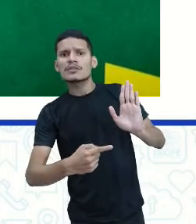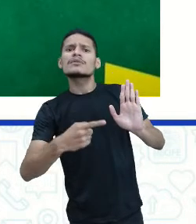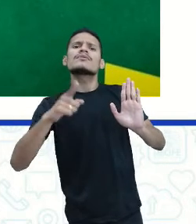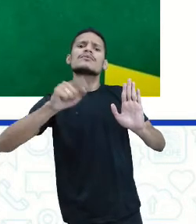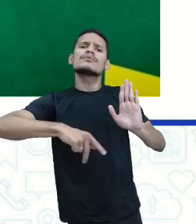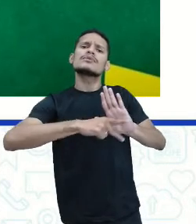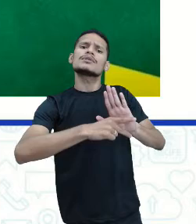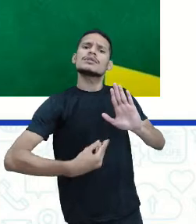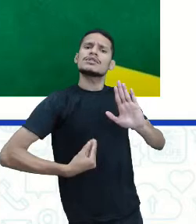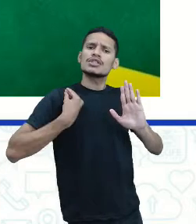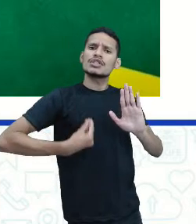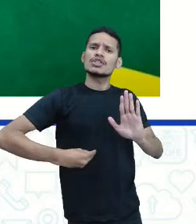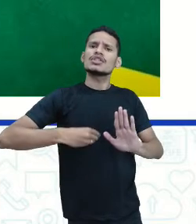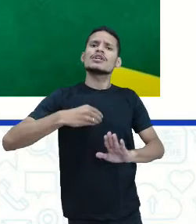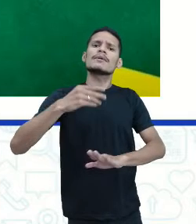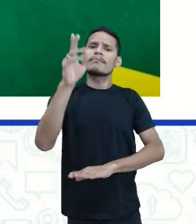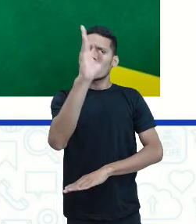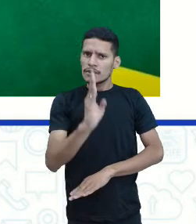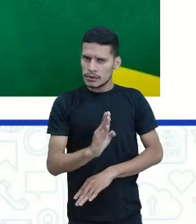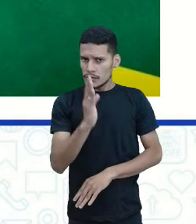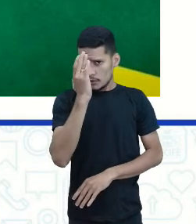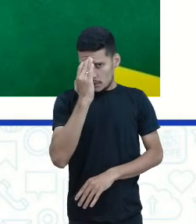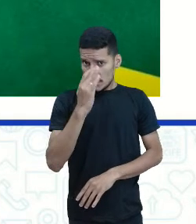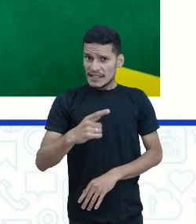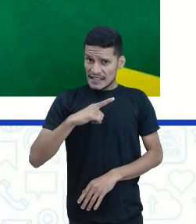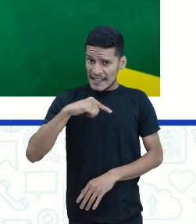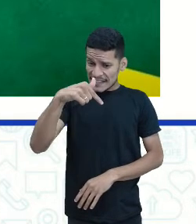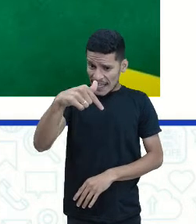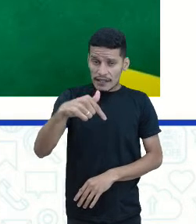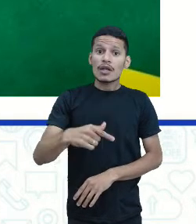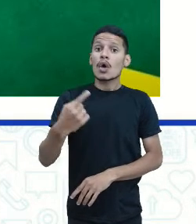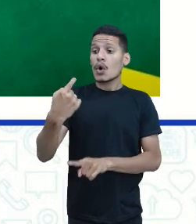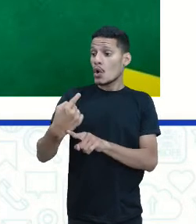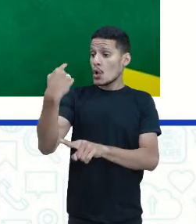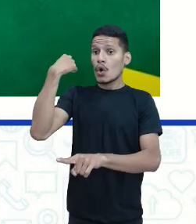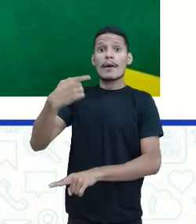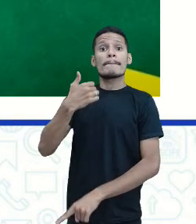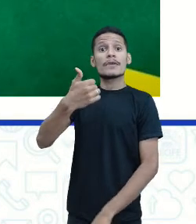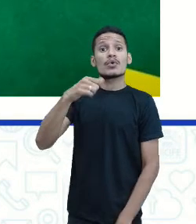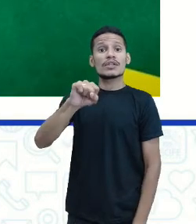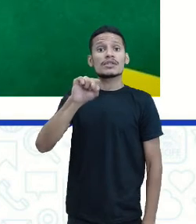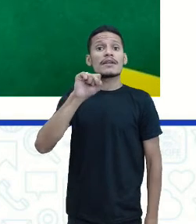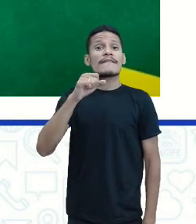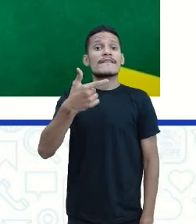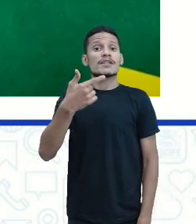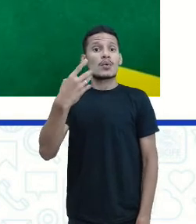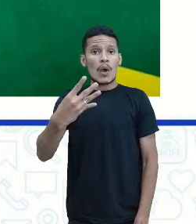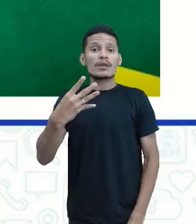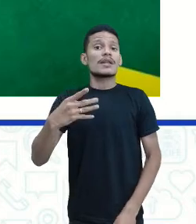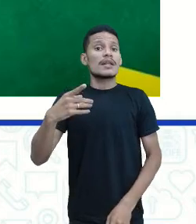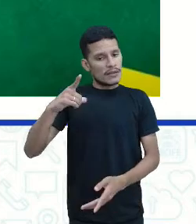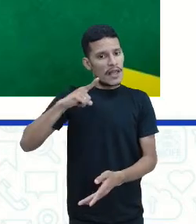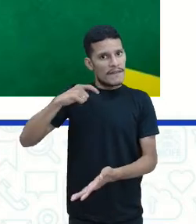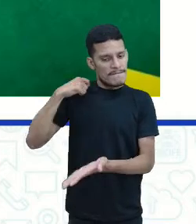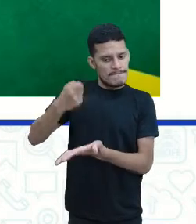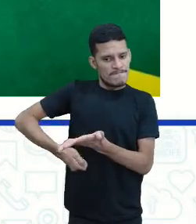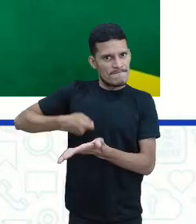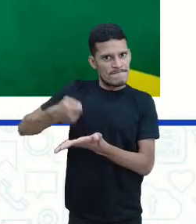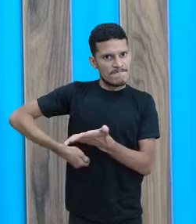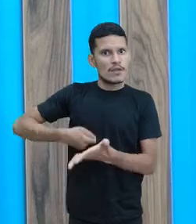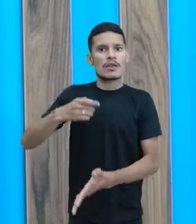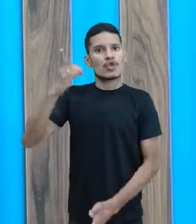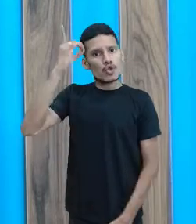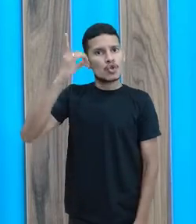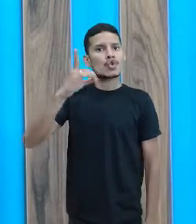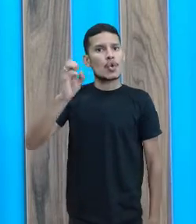do Estado. O Brasil teve 7 ao todo. Da primeira de 1824, que foi imposta, e aí já marca um pouco do autoritarismo pelo Dom Pedro